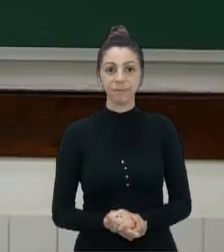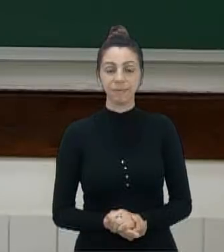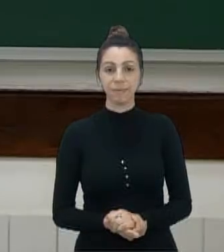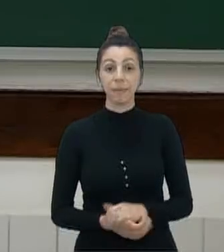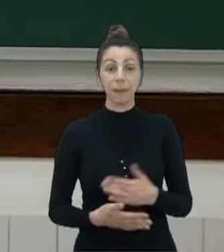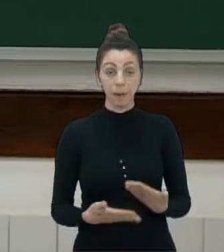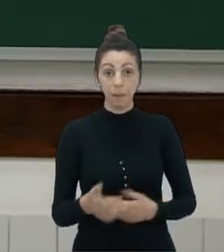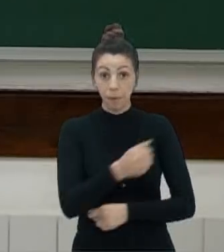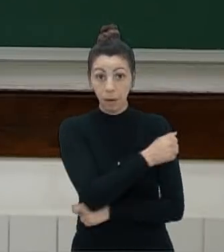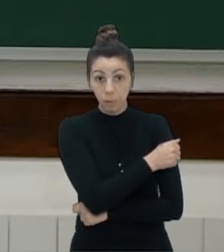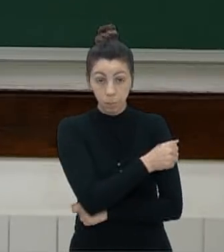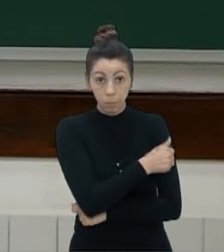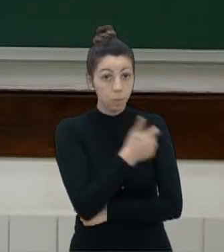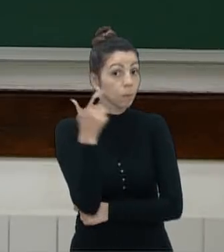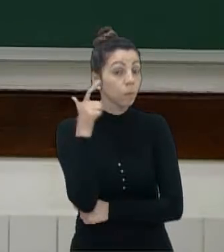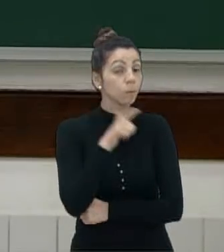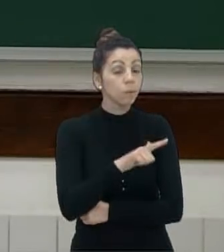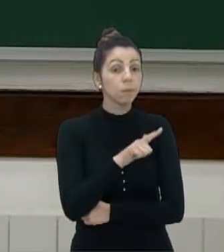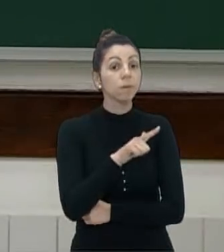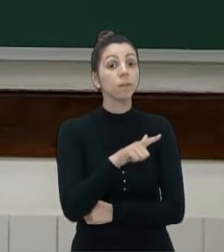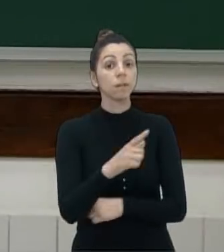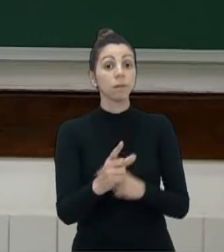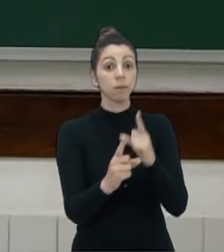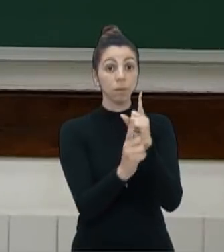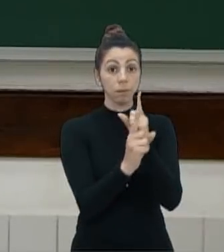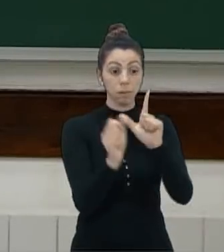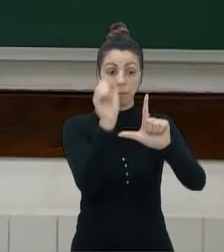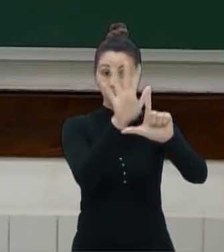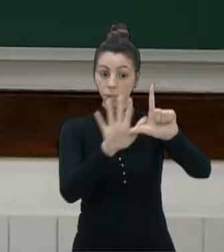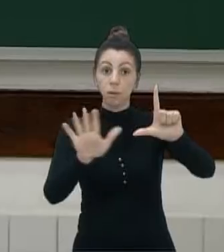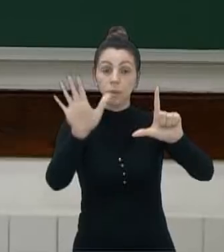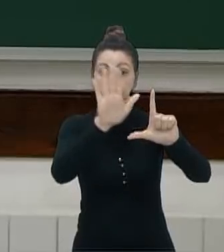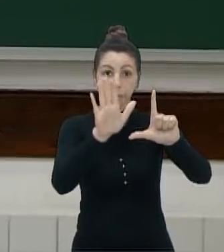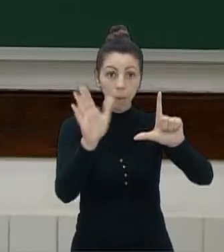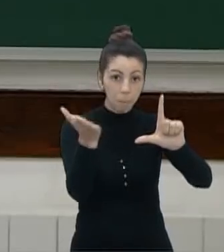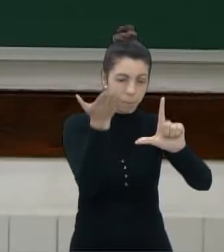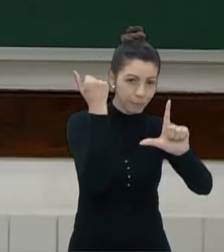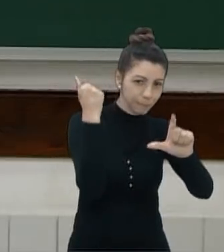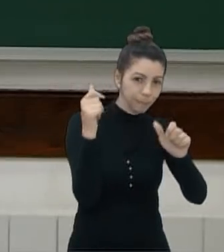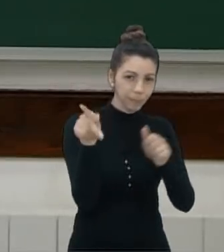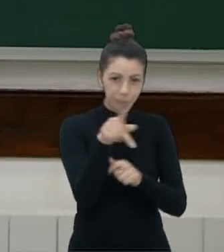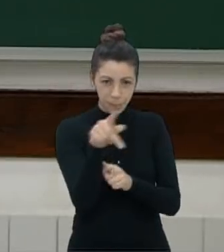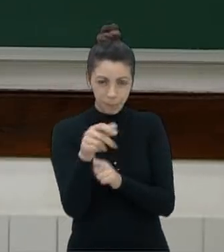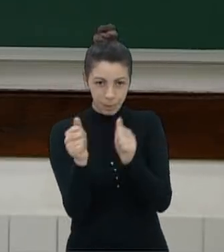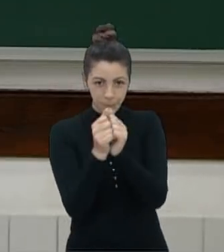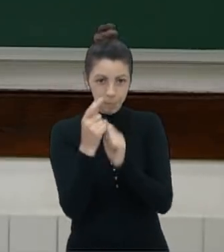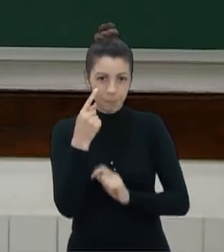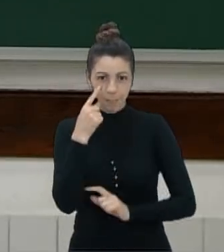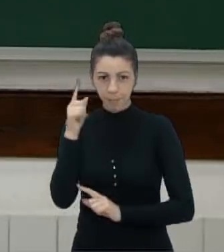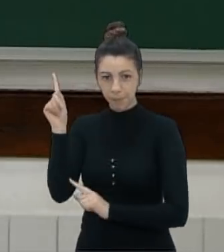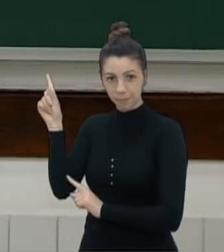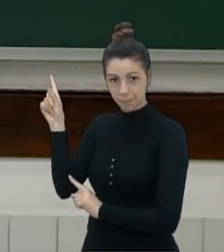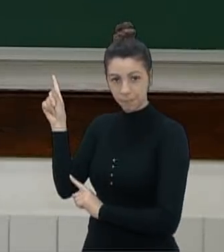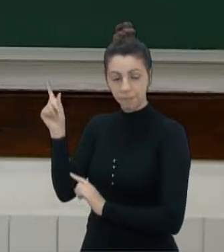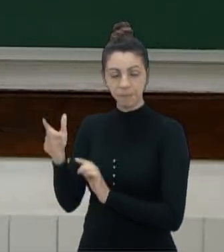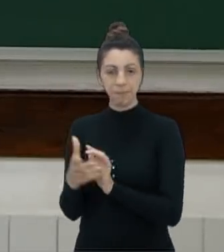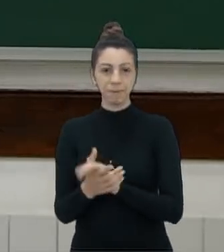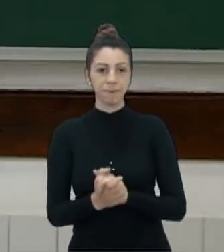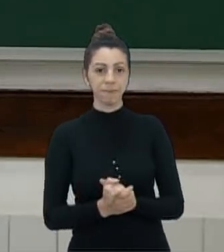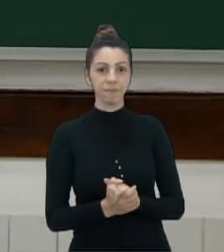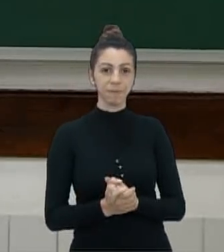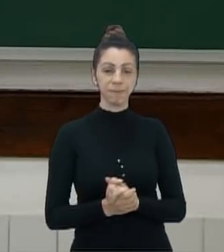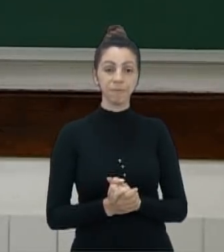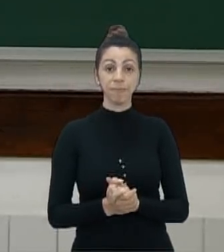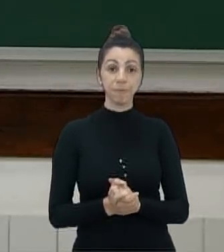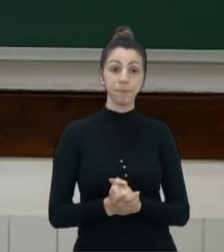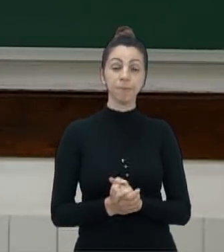Então, alunos, conseguiram identificar ali no plano cartesiano? Vem com o professor, vamos verificar aqui na tela. Veja só, ele havia